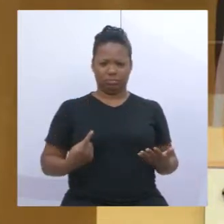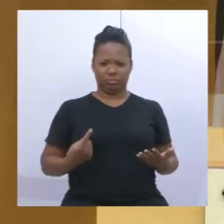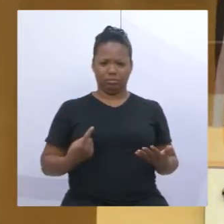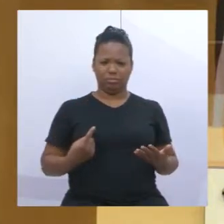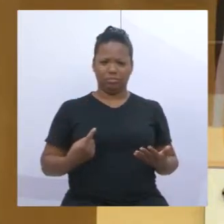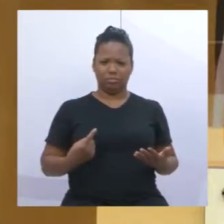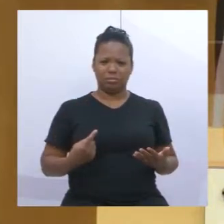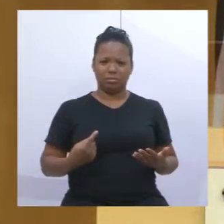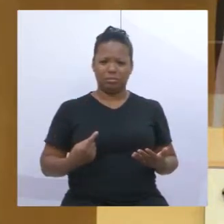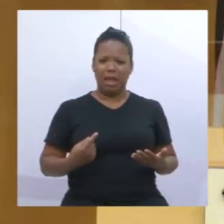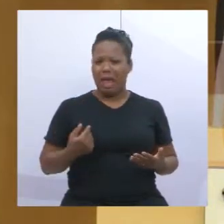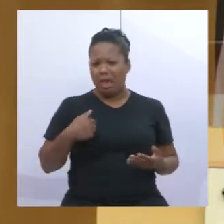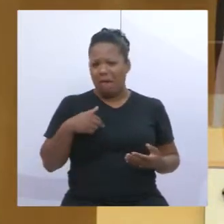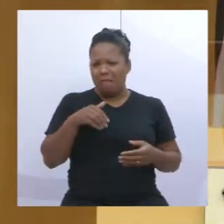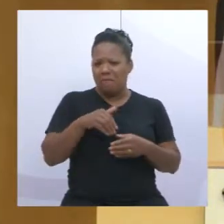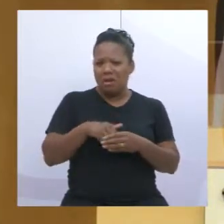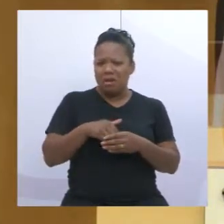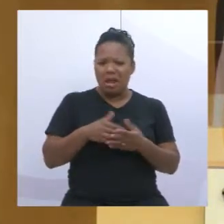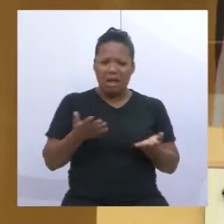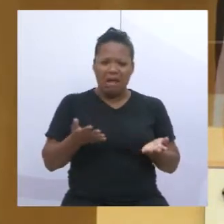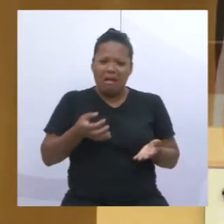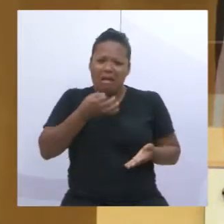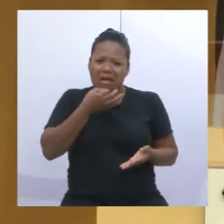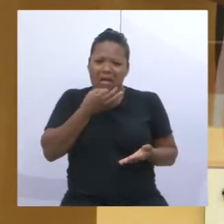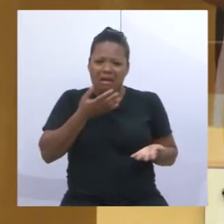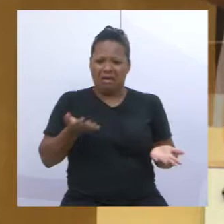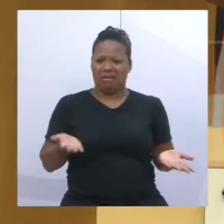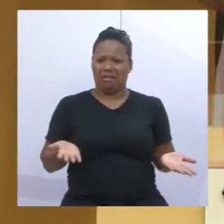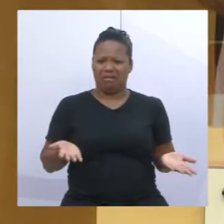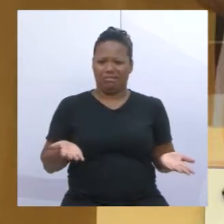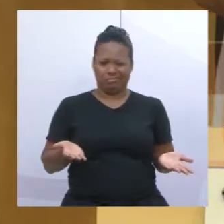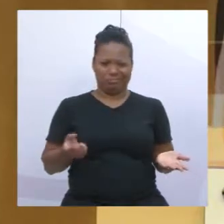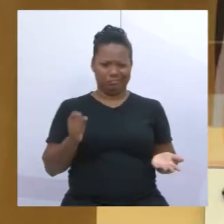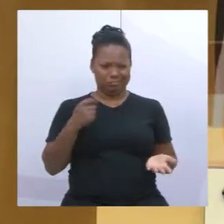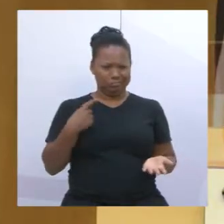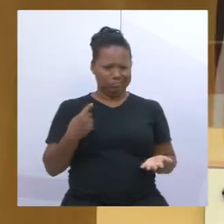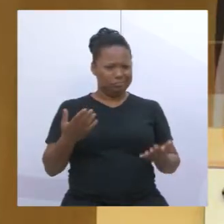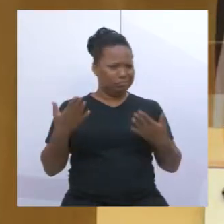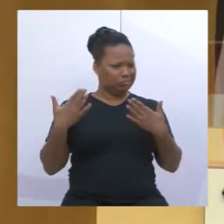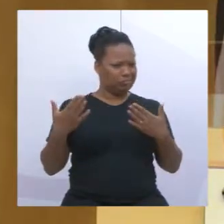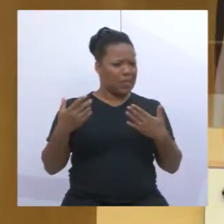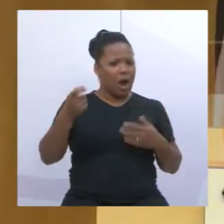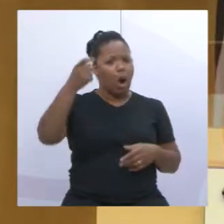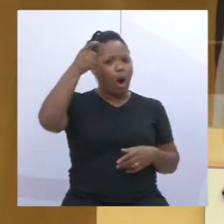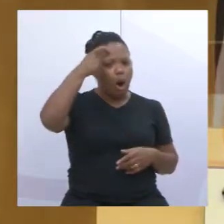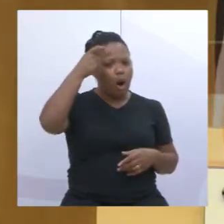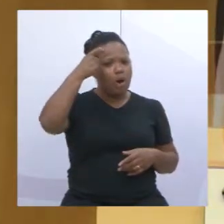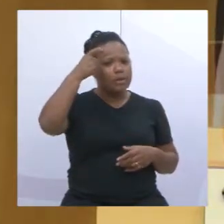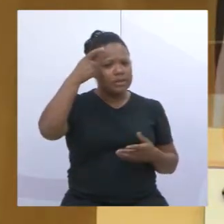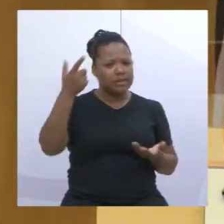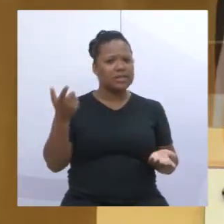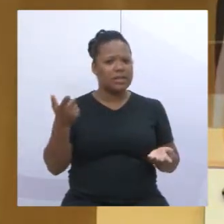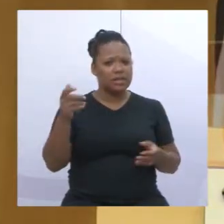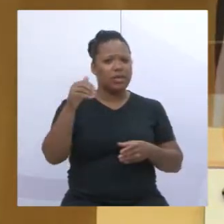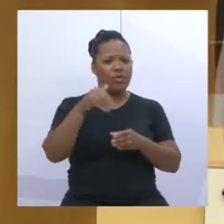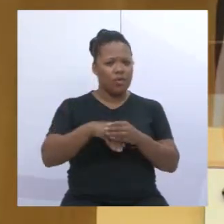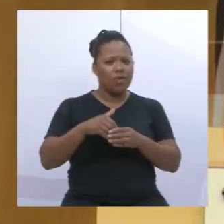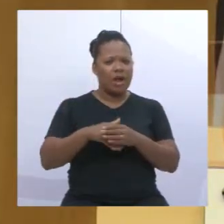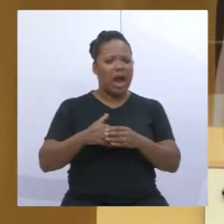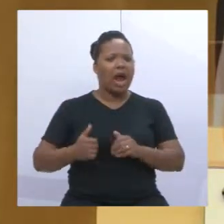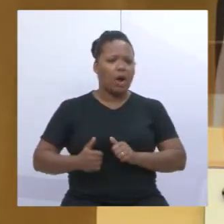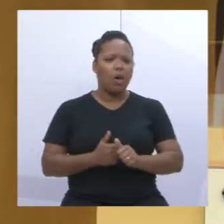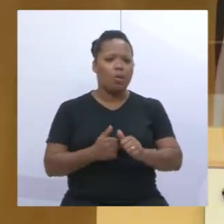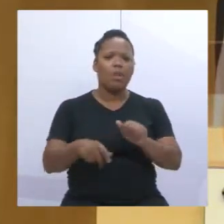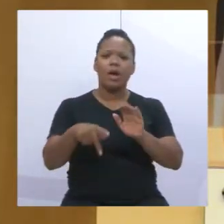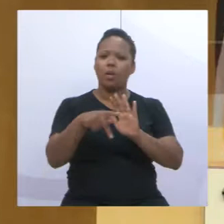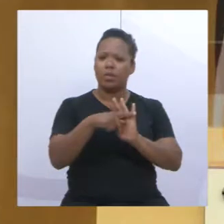não, eu não votei, não sei o quê. Olha, gente, pelo amor de Deus, eu acho que nós temos que ter a consciência de votar num projeto e acompanhar o